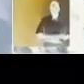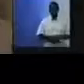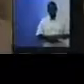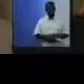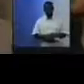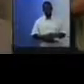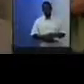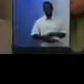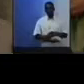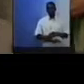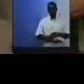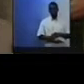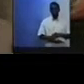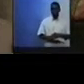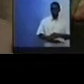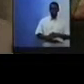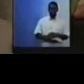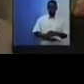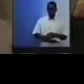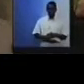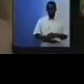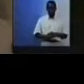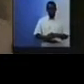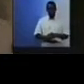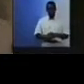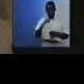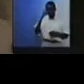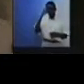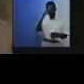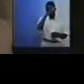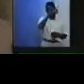fala com a gente, vem um cheiro assim, um bafo.